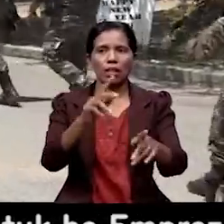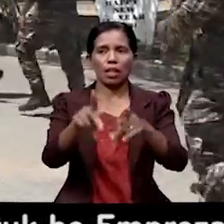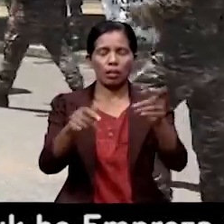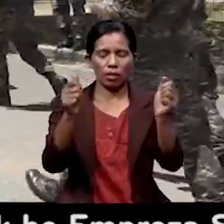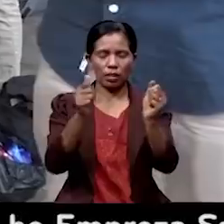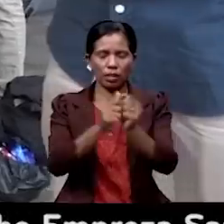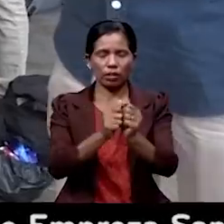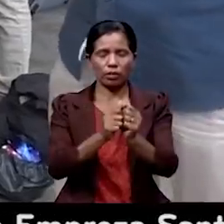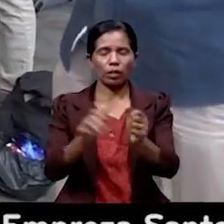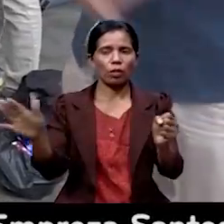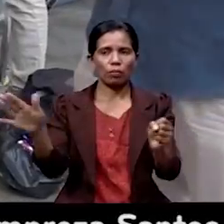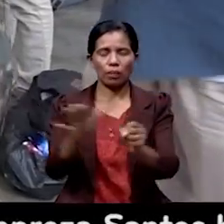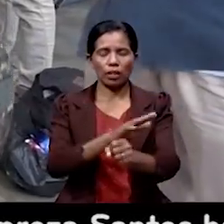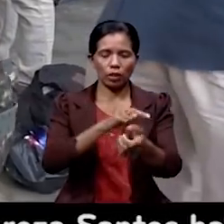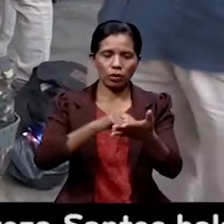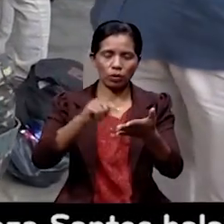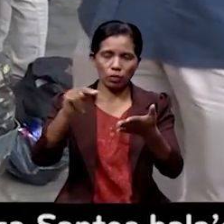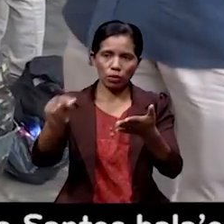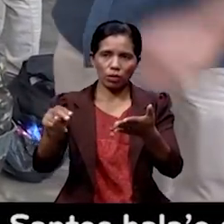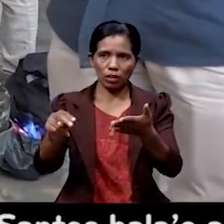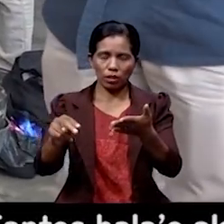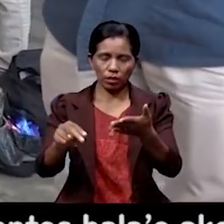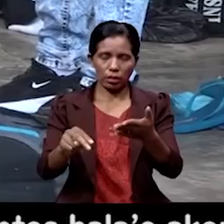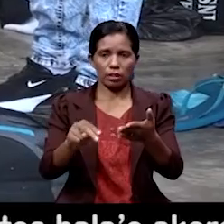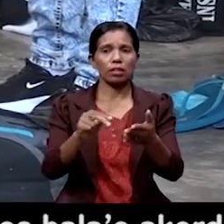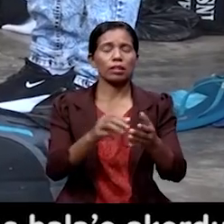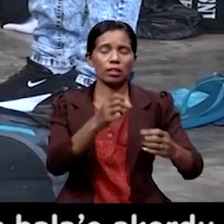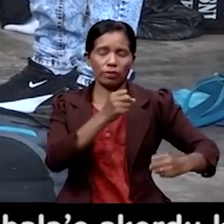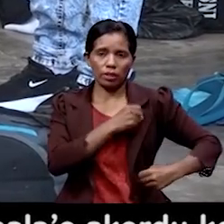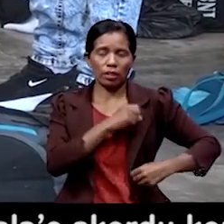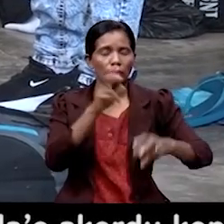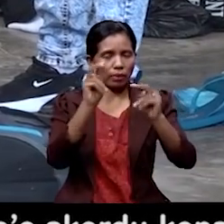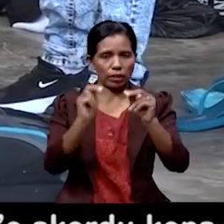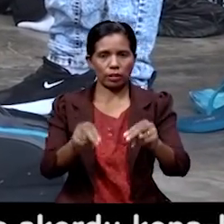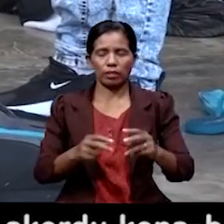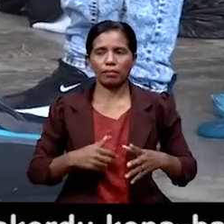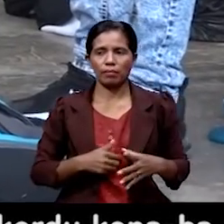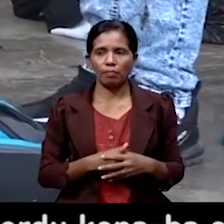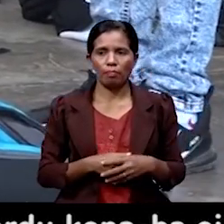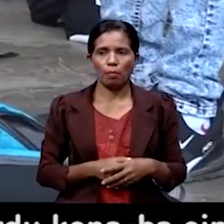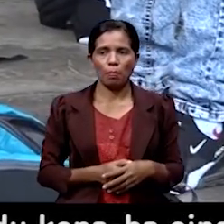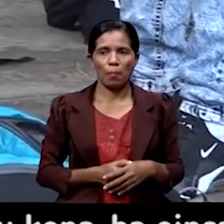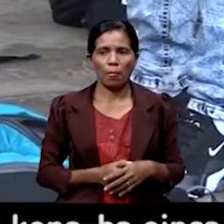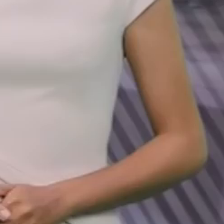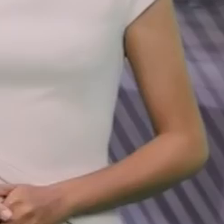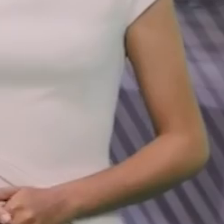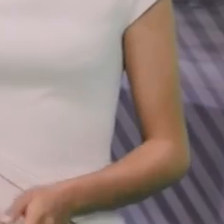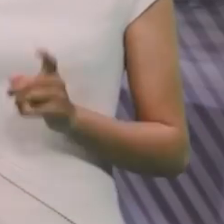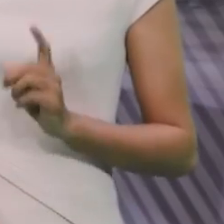reserva hodi completa número nebe, instituição precisa. Na plan sever, Justino Nano, ZMN.